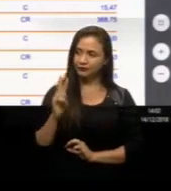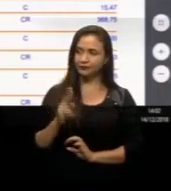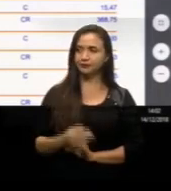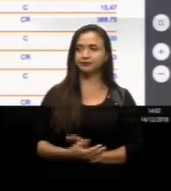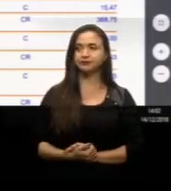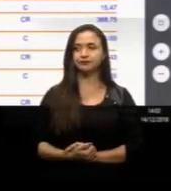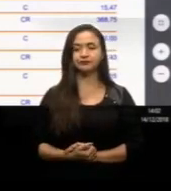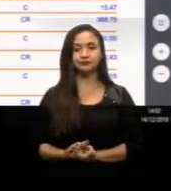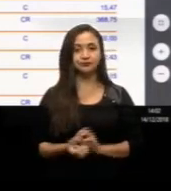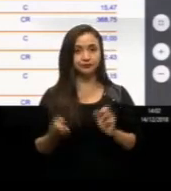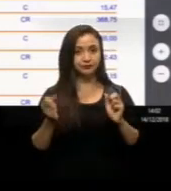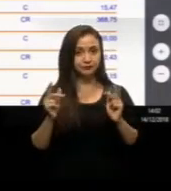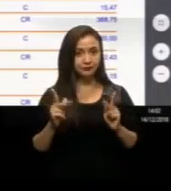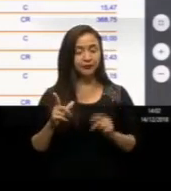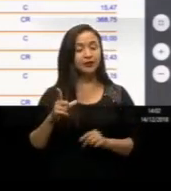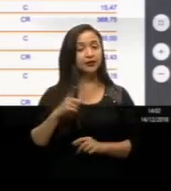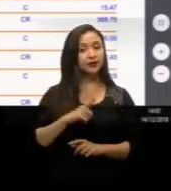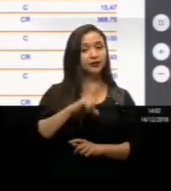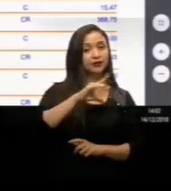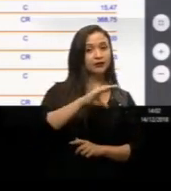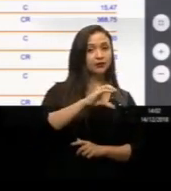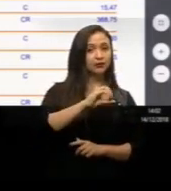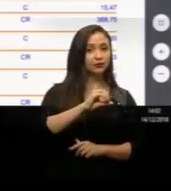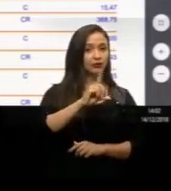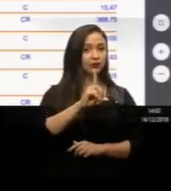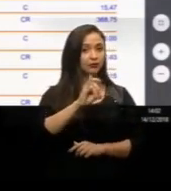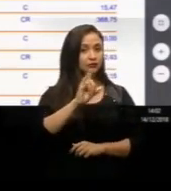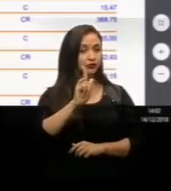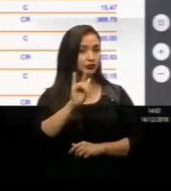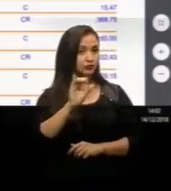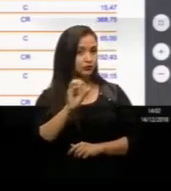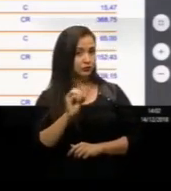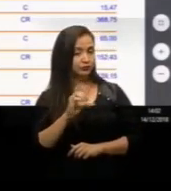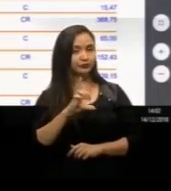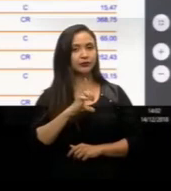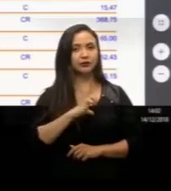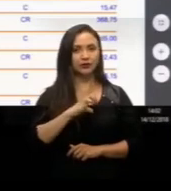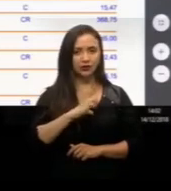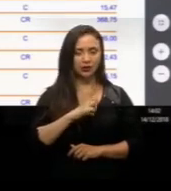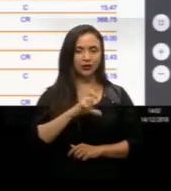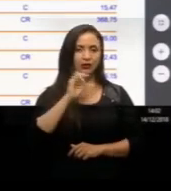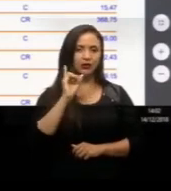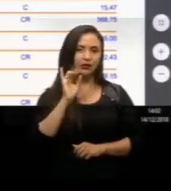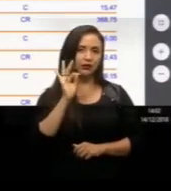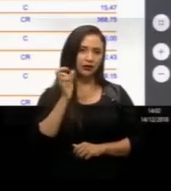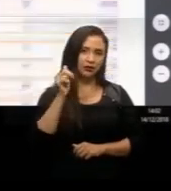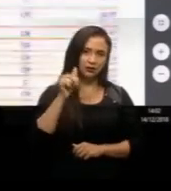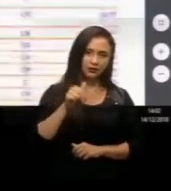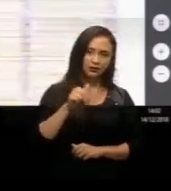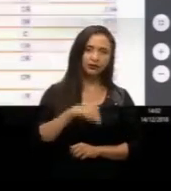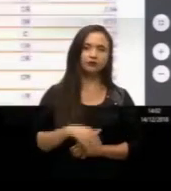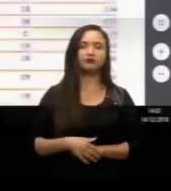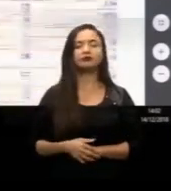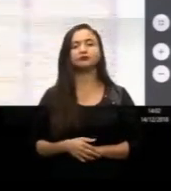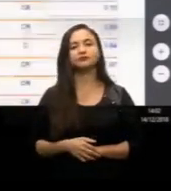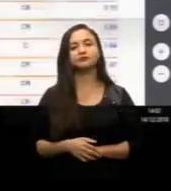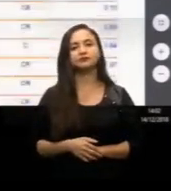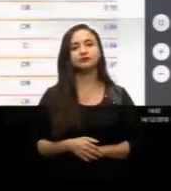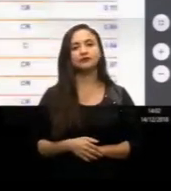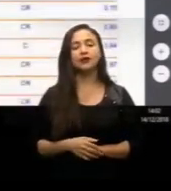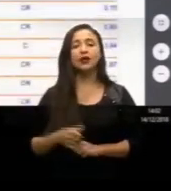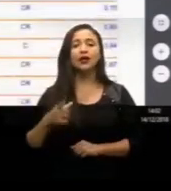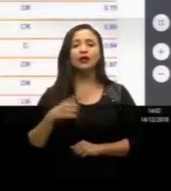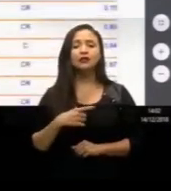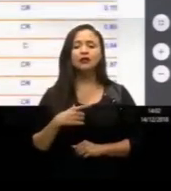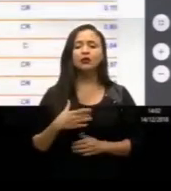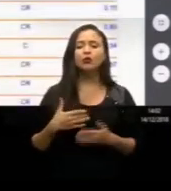Certo? Eu tenho o código. Então, eu tenho o código do meu item. Eu tenho que tipo